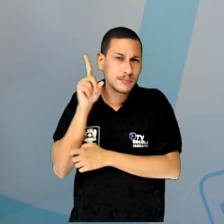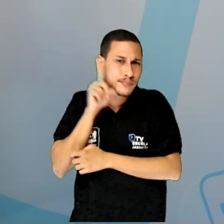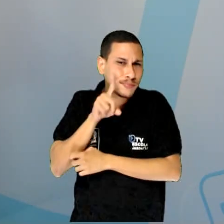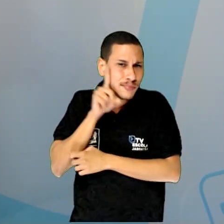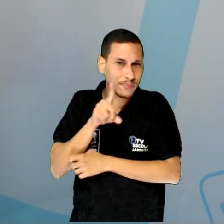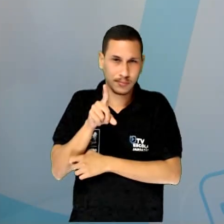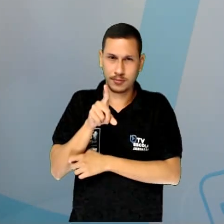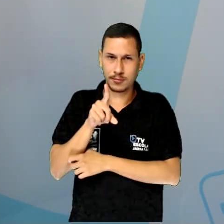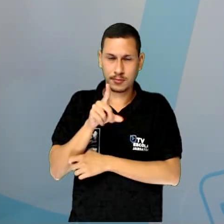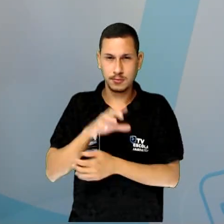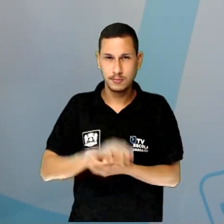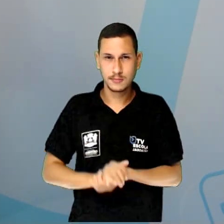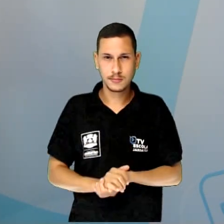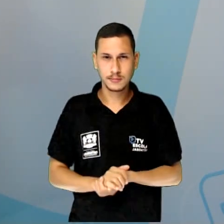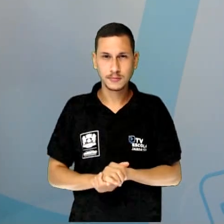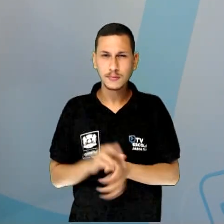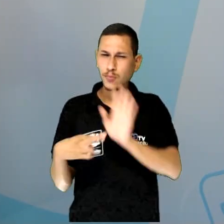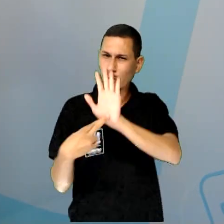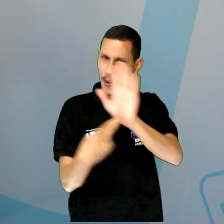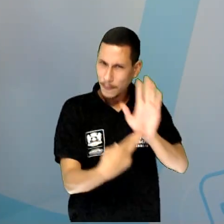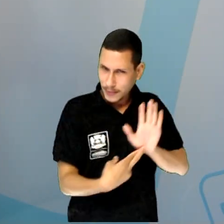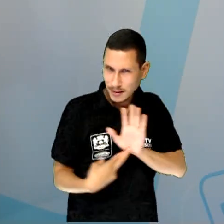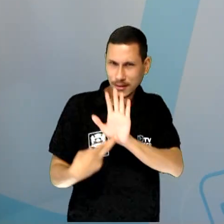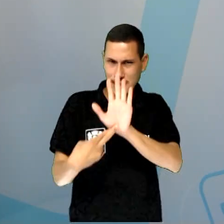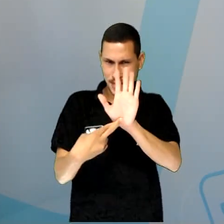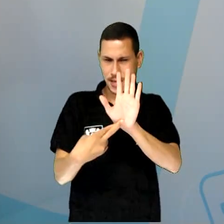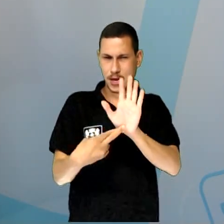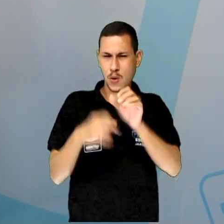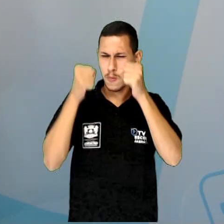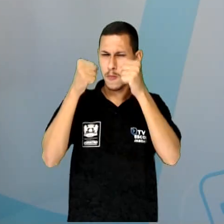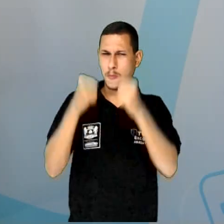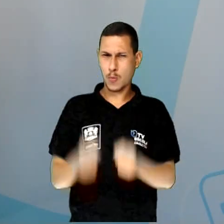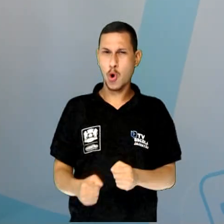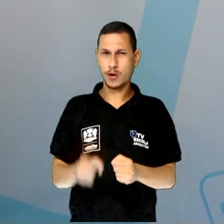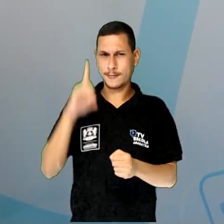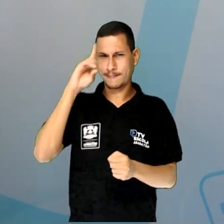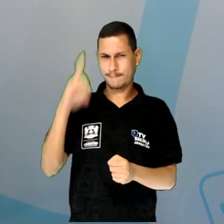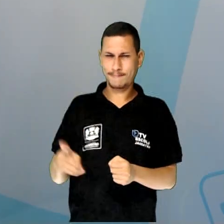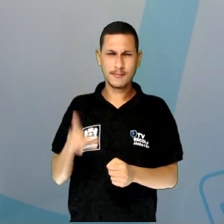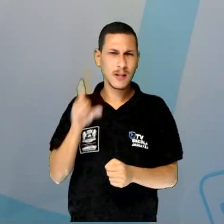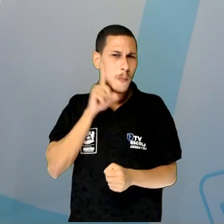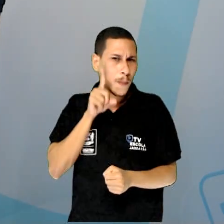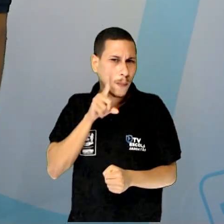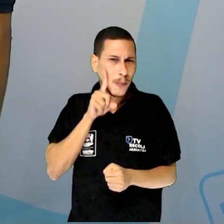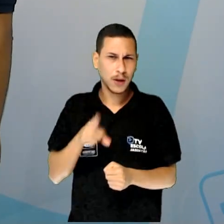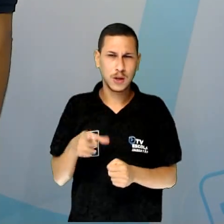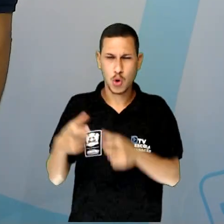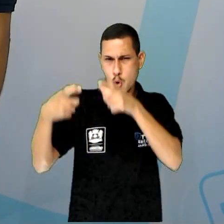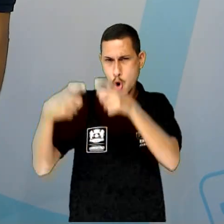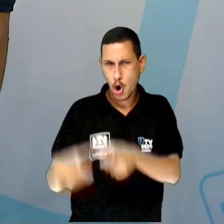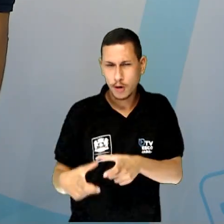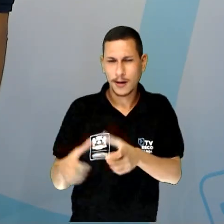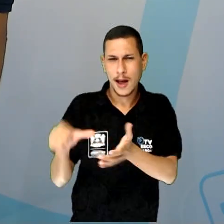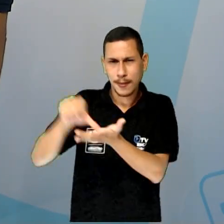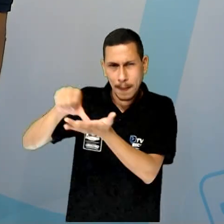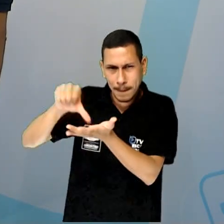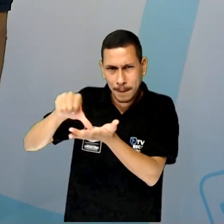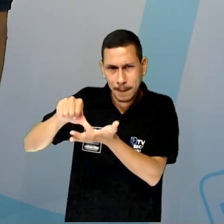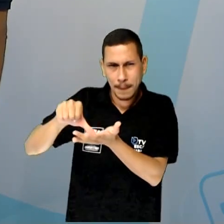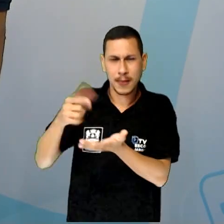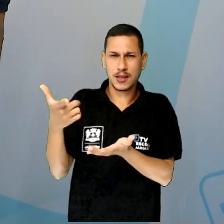ela representa esse auge do poder americano. Ela fica localizada em Nova York, nos Estados